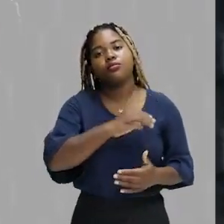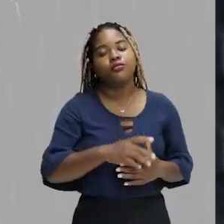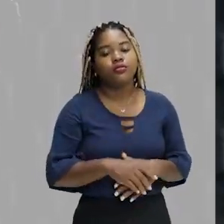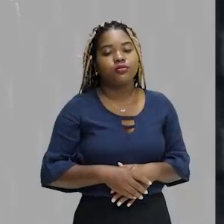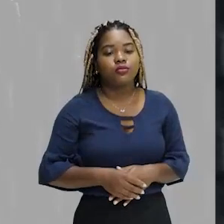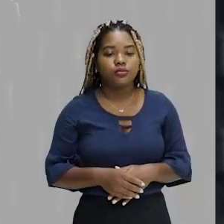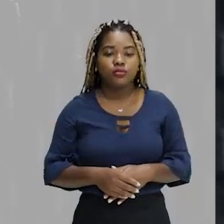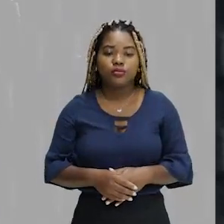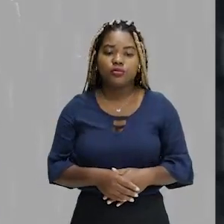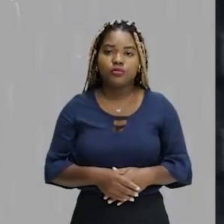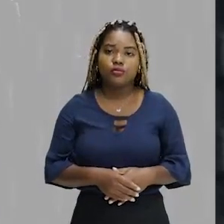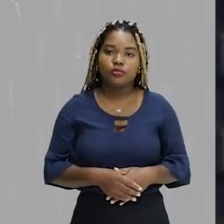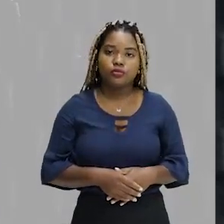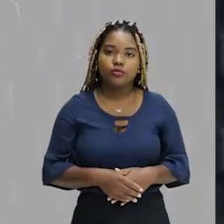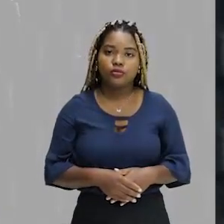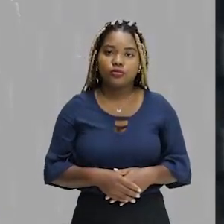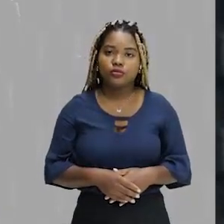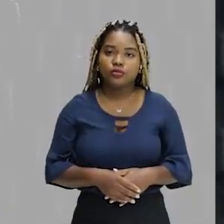médio,